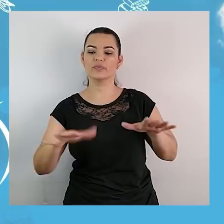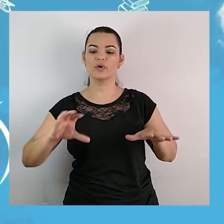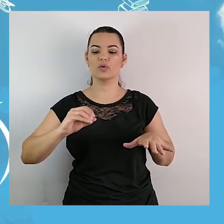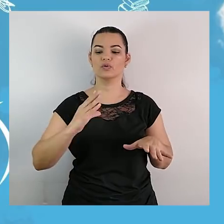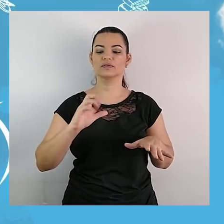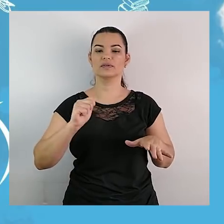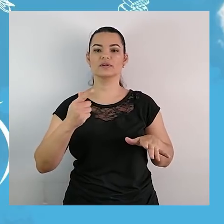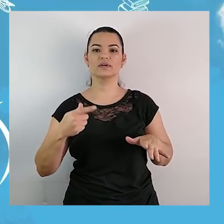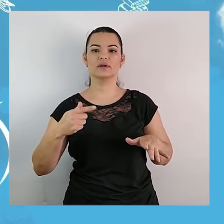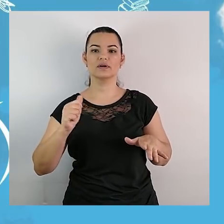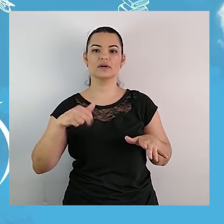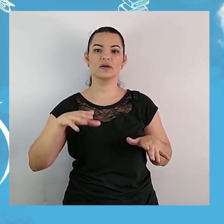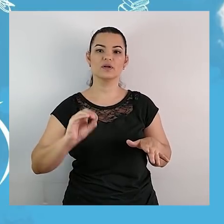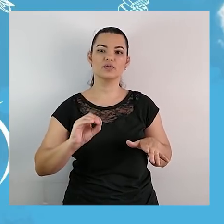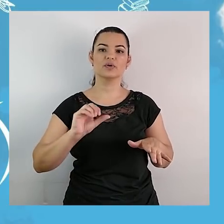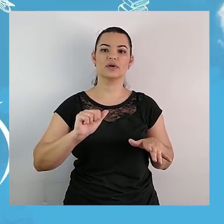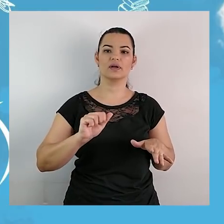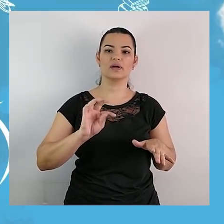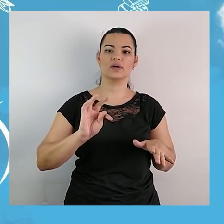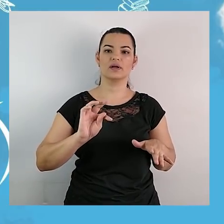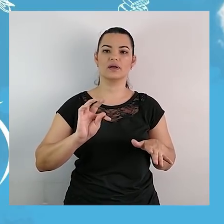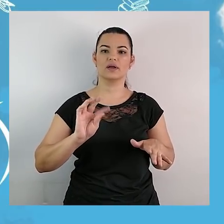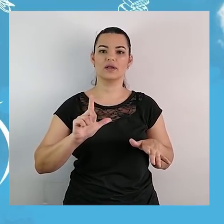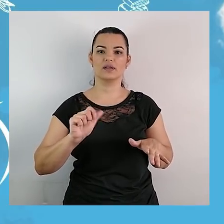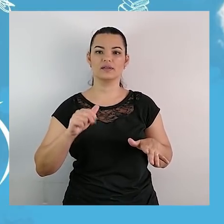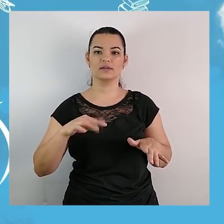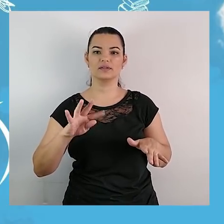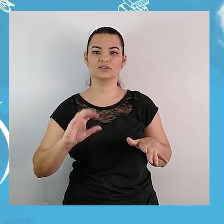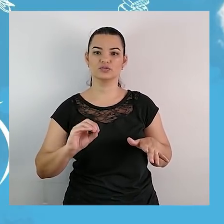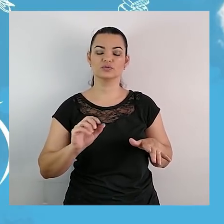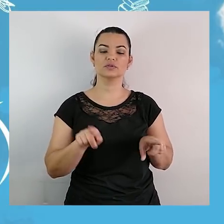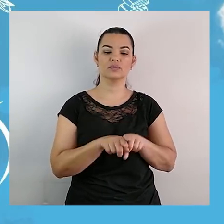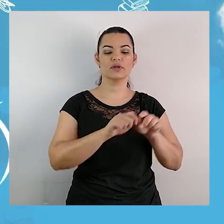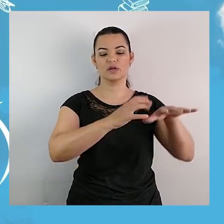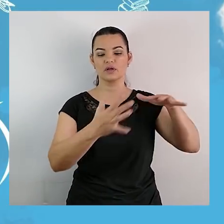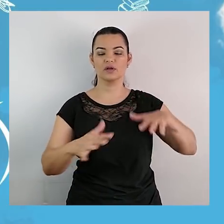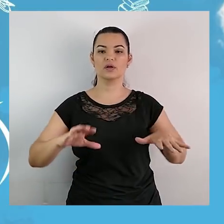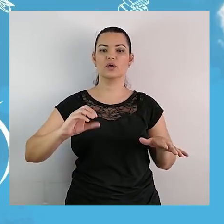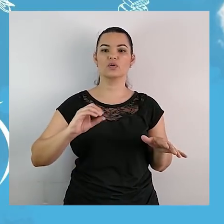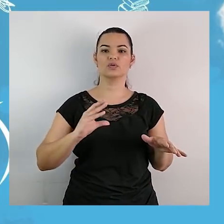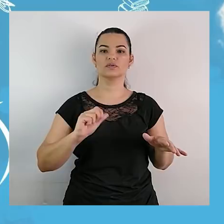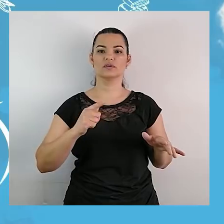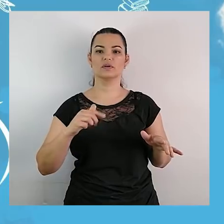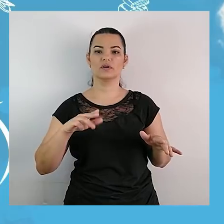Atlântico e do Oceano Pacífico. O dragão de Komodo, esse vem